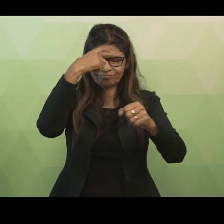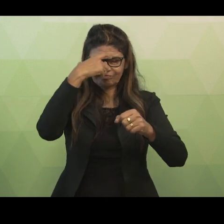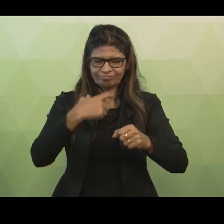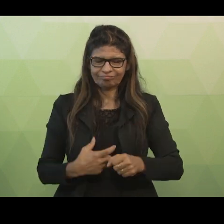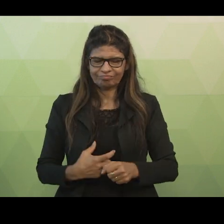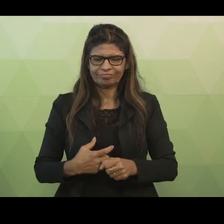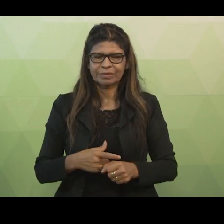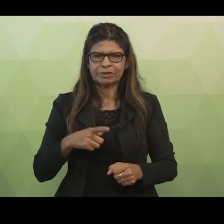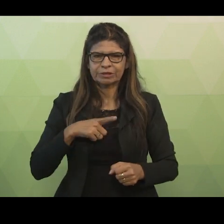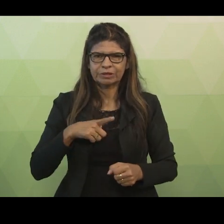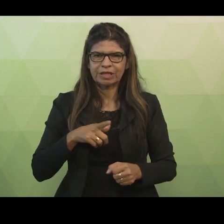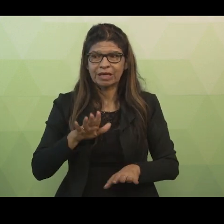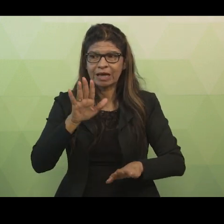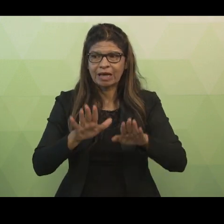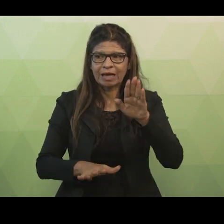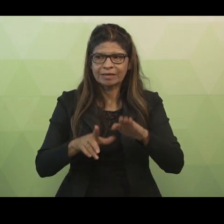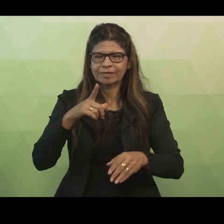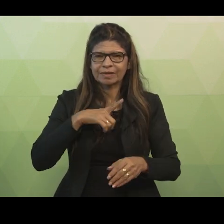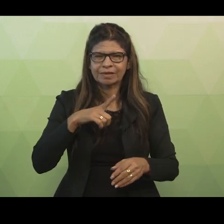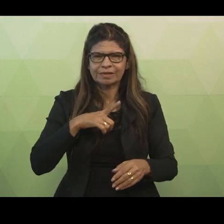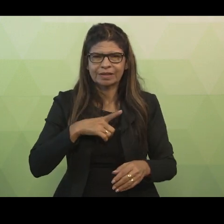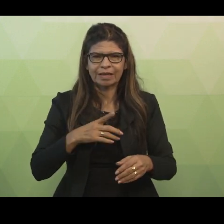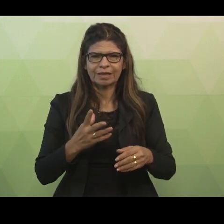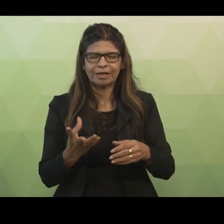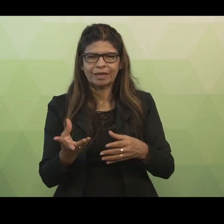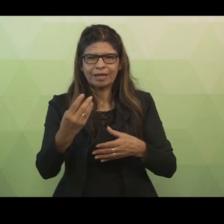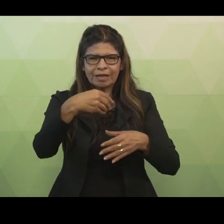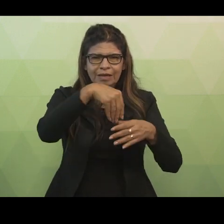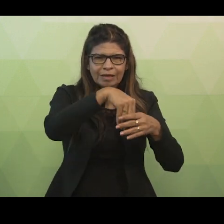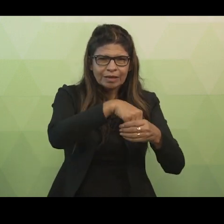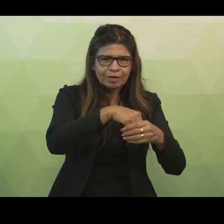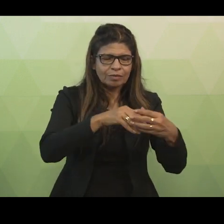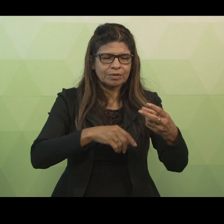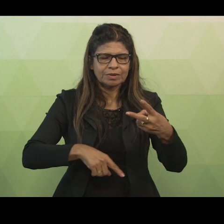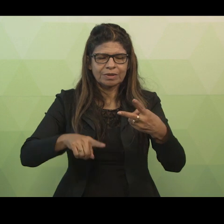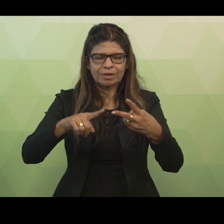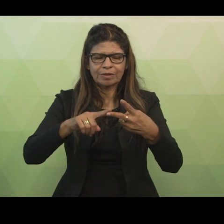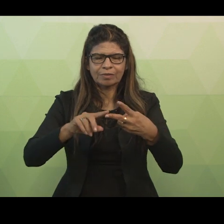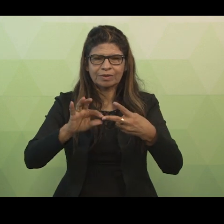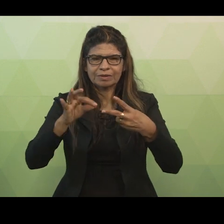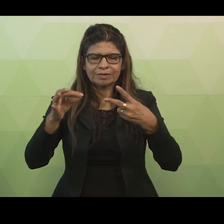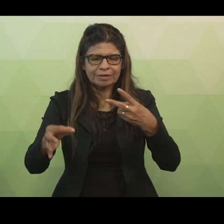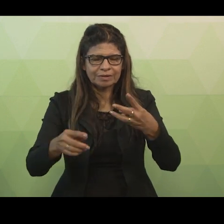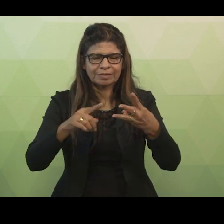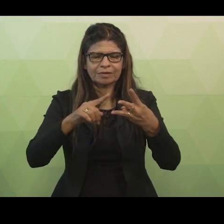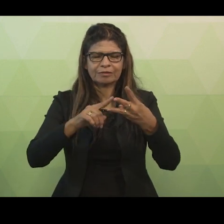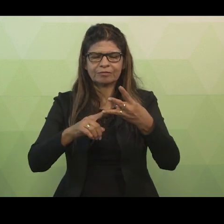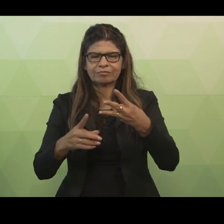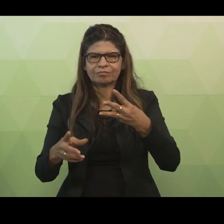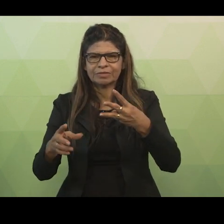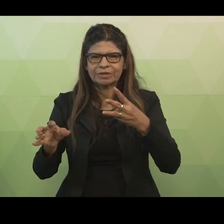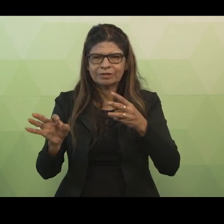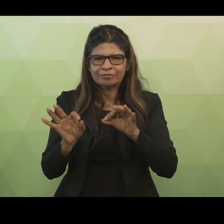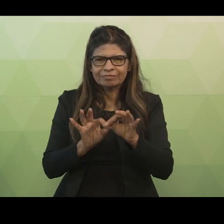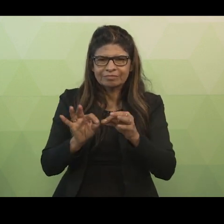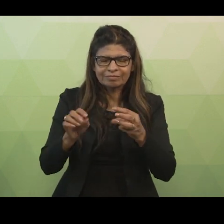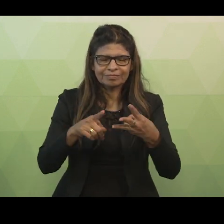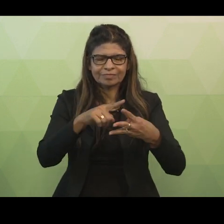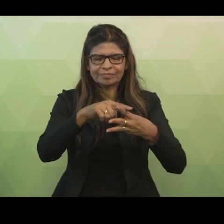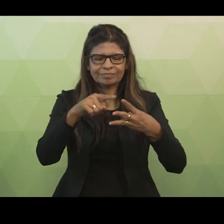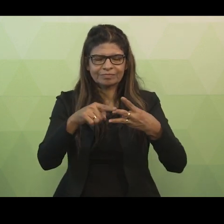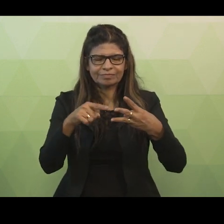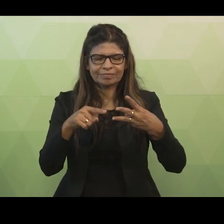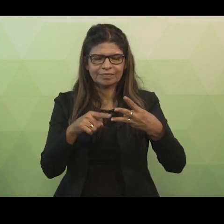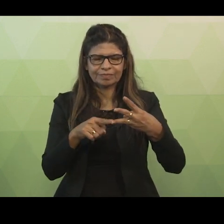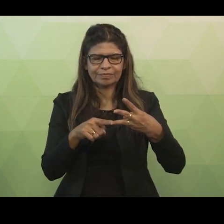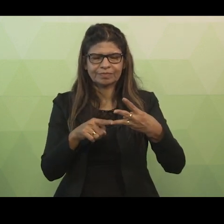sistemas. Iremos agora sintetizar estes passos desenvolvendo a análise de sistemas. Para isso, vamos definir